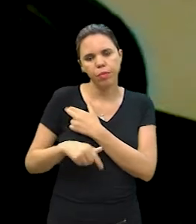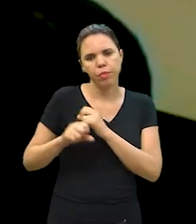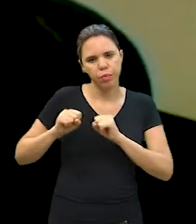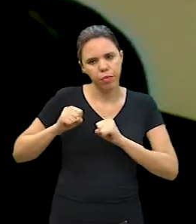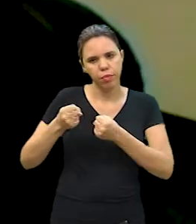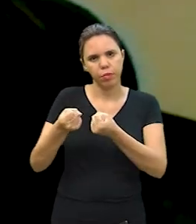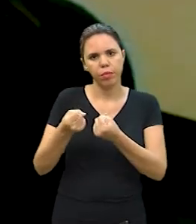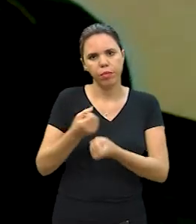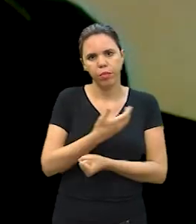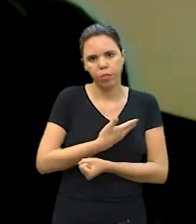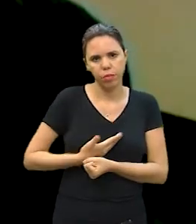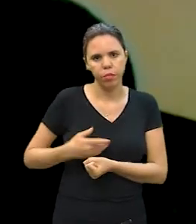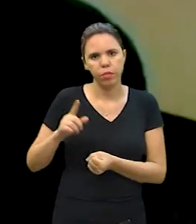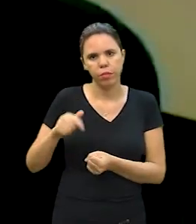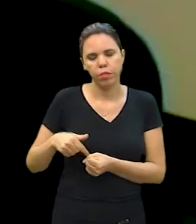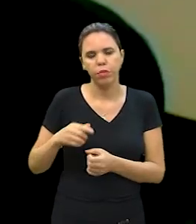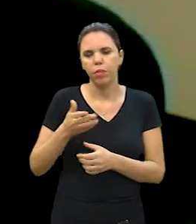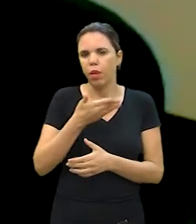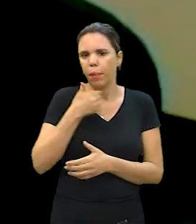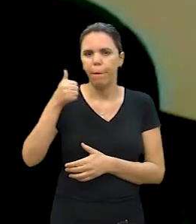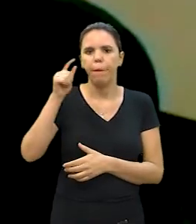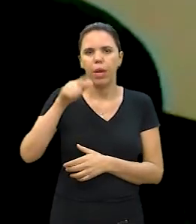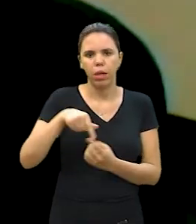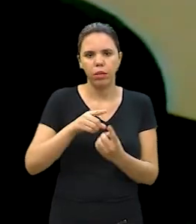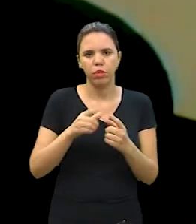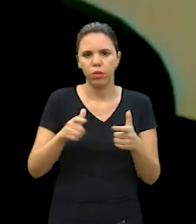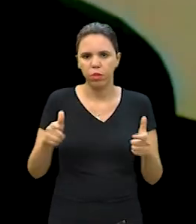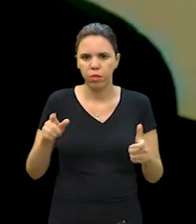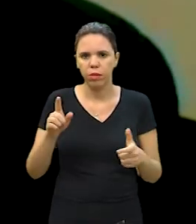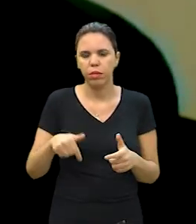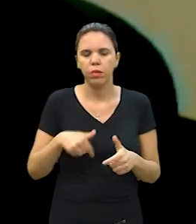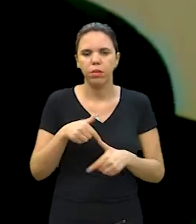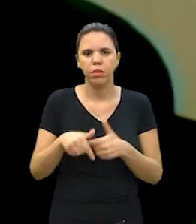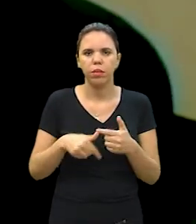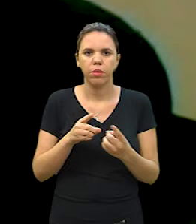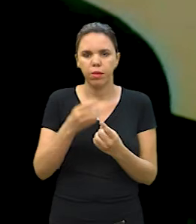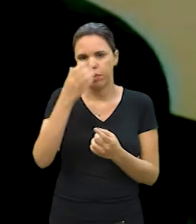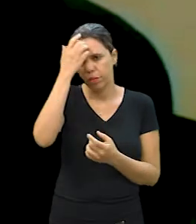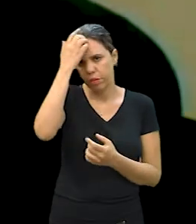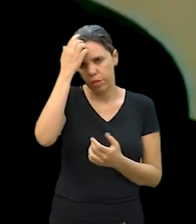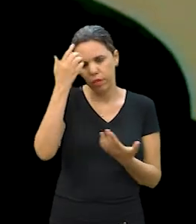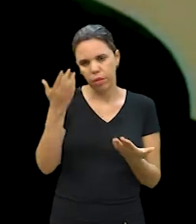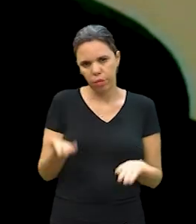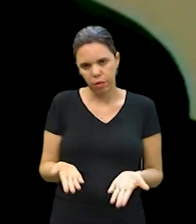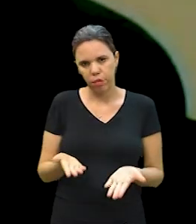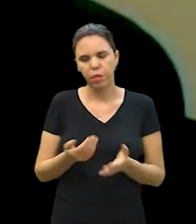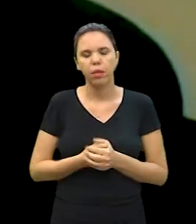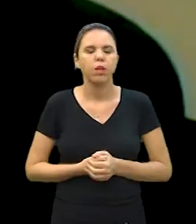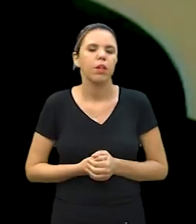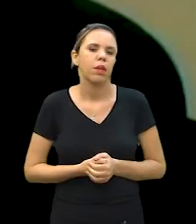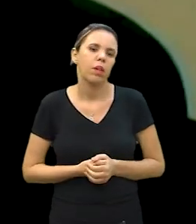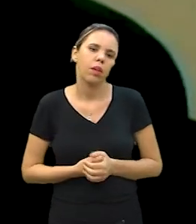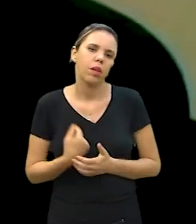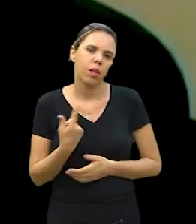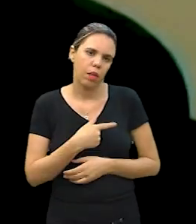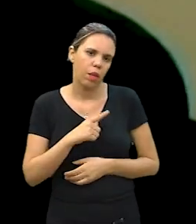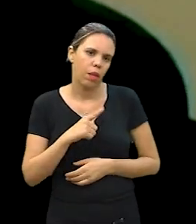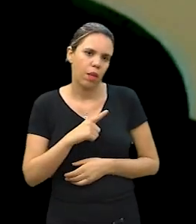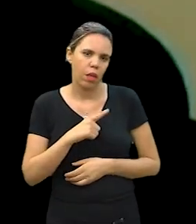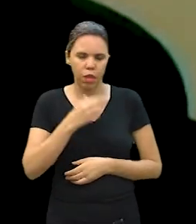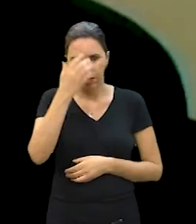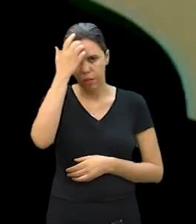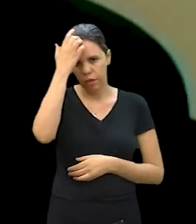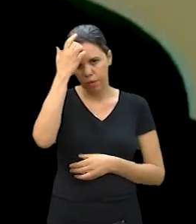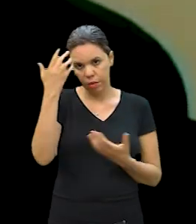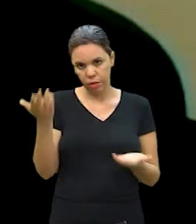responsabilidade, o esforço do poder público hoje é aprimorar cada vez mais esse serviço, nessa direção que a gente